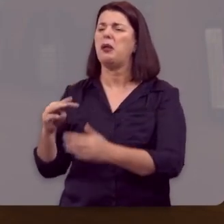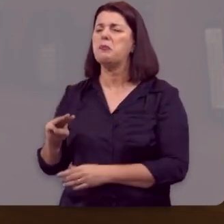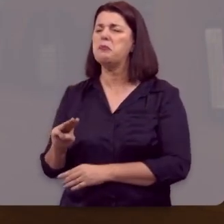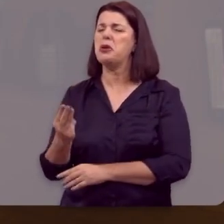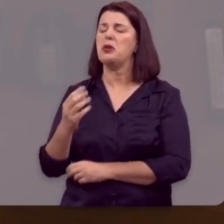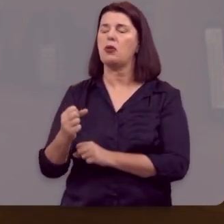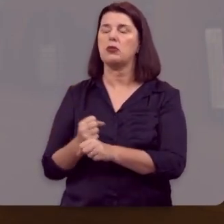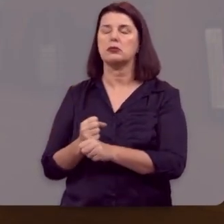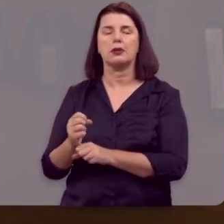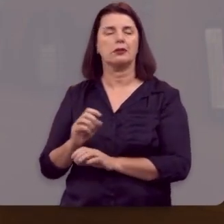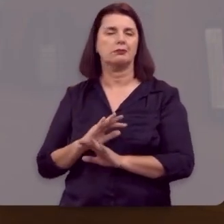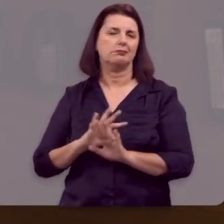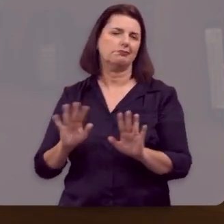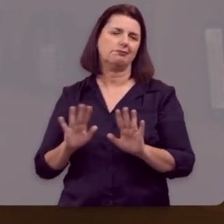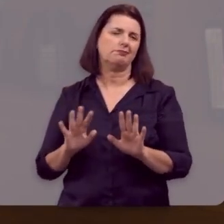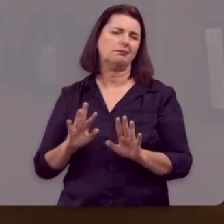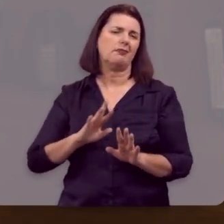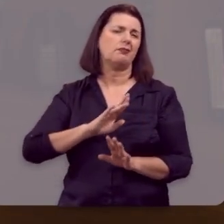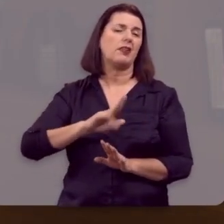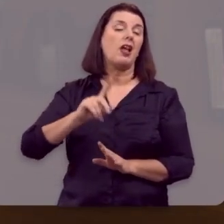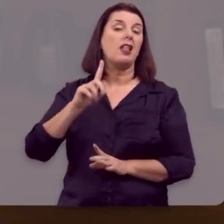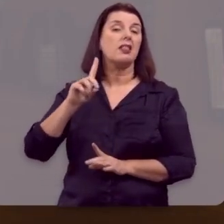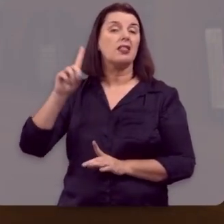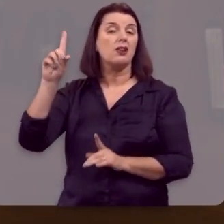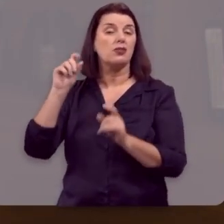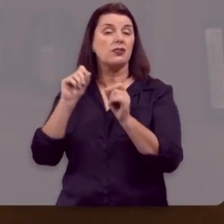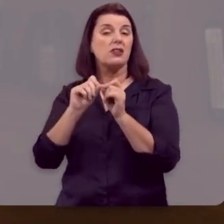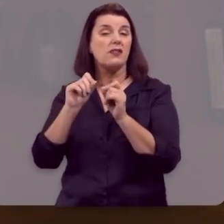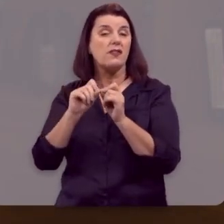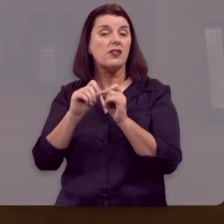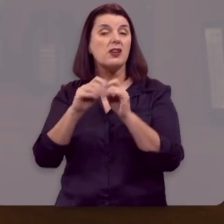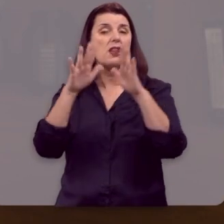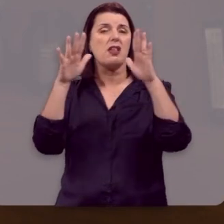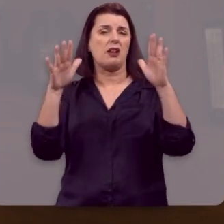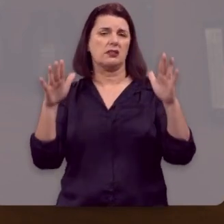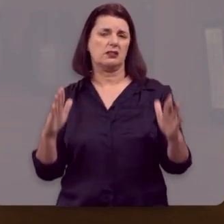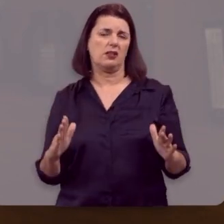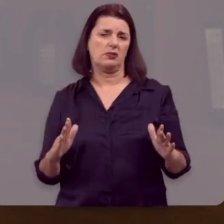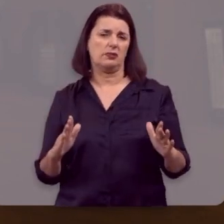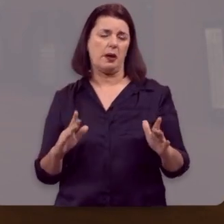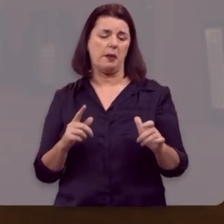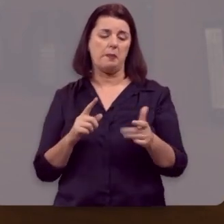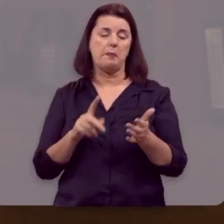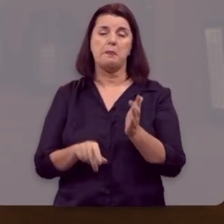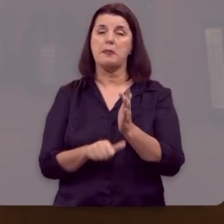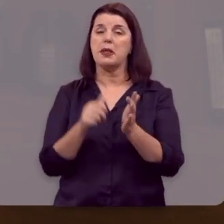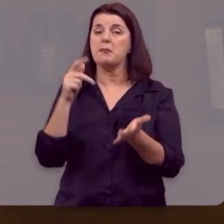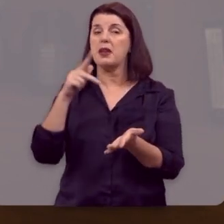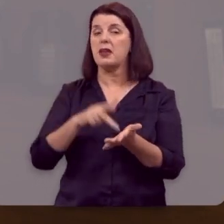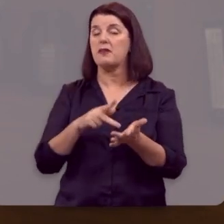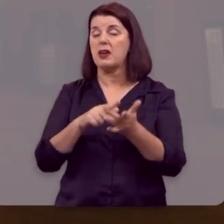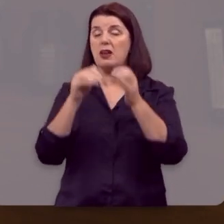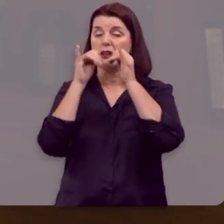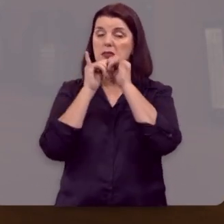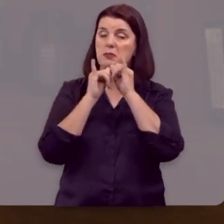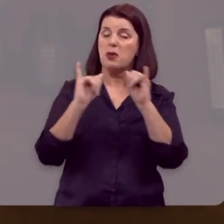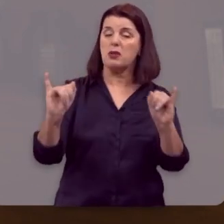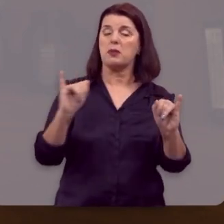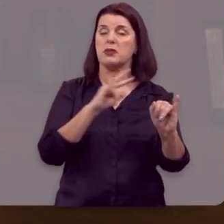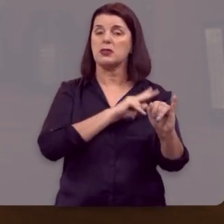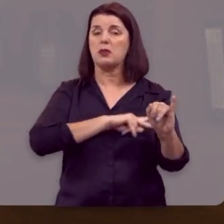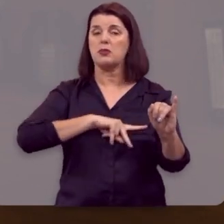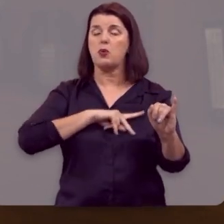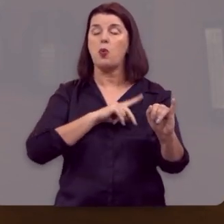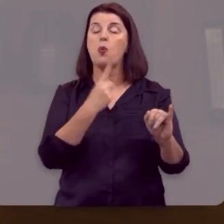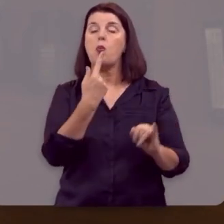evolução de milhões e milhões de anos. O mundo foi criado e criado por Deus. Essa é a primeira verdade que Paulo proclama,